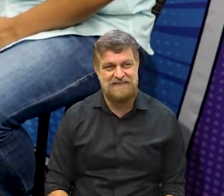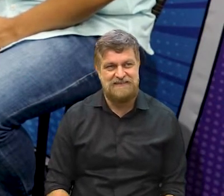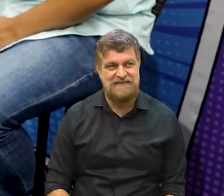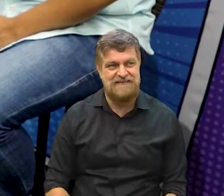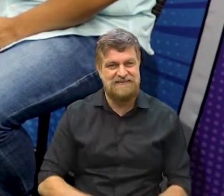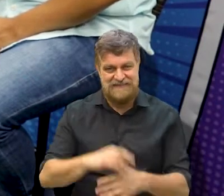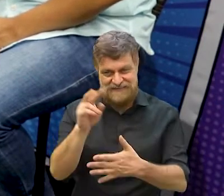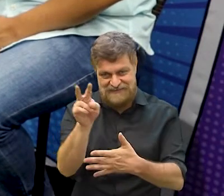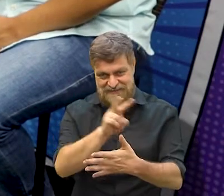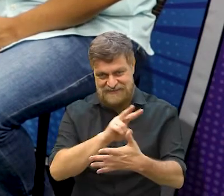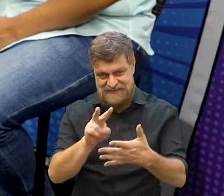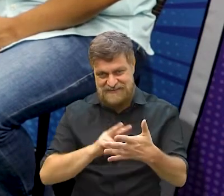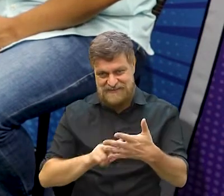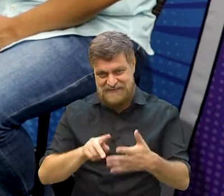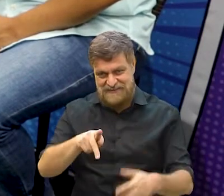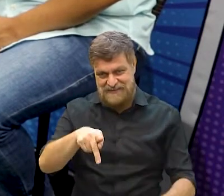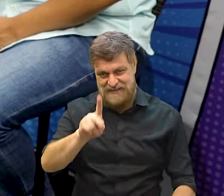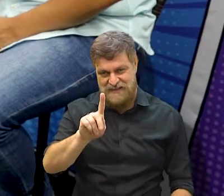Você já leu o Calil?